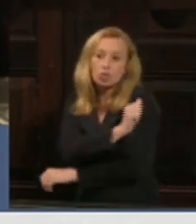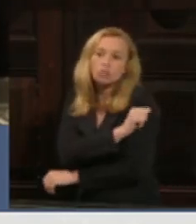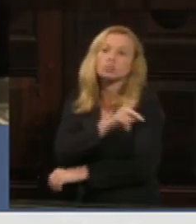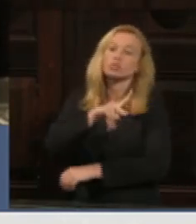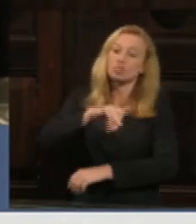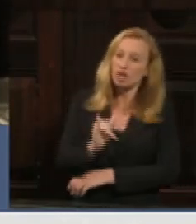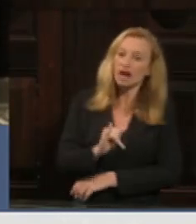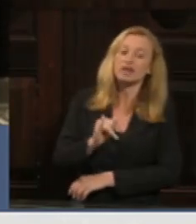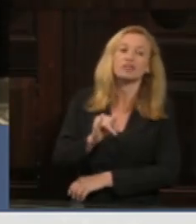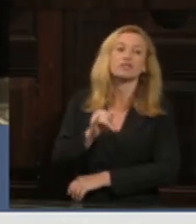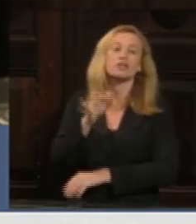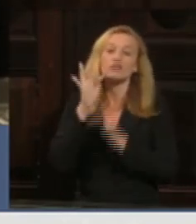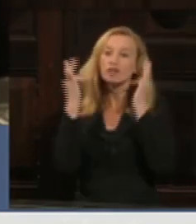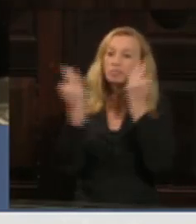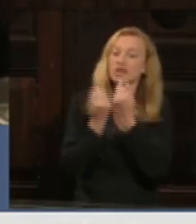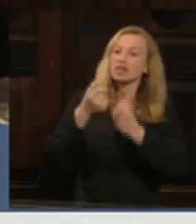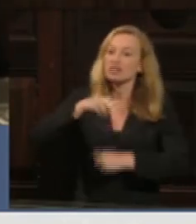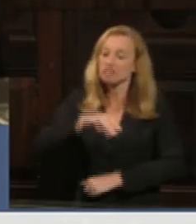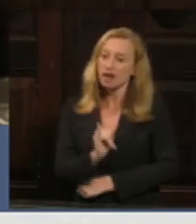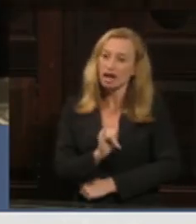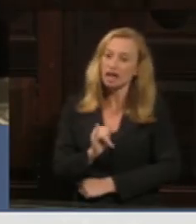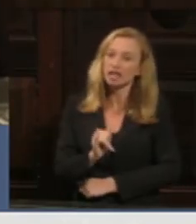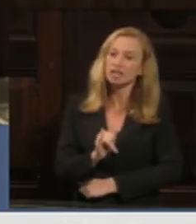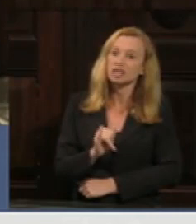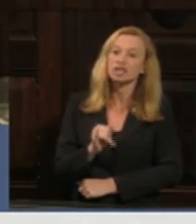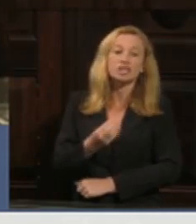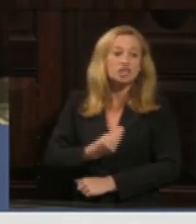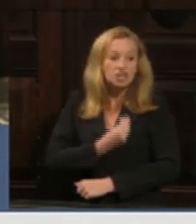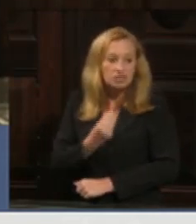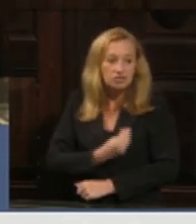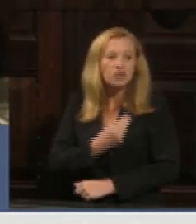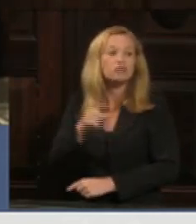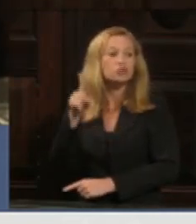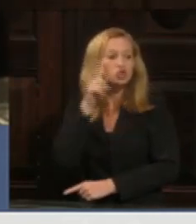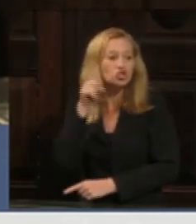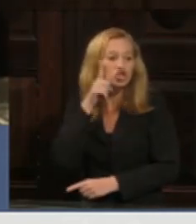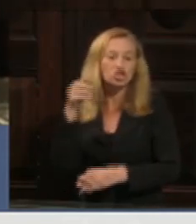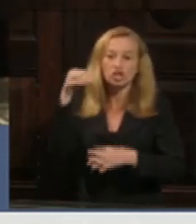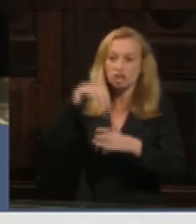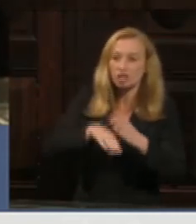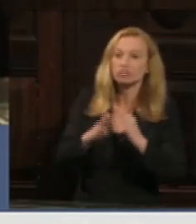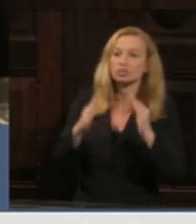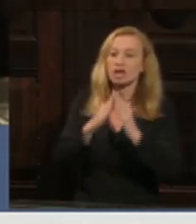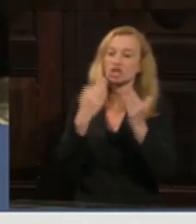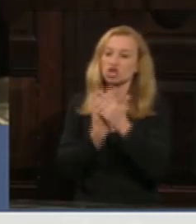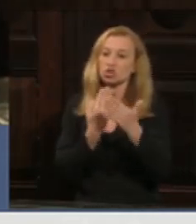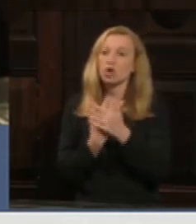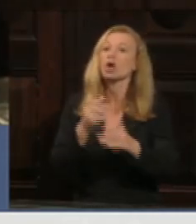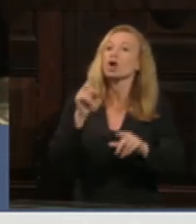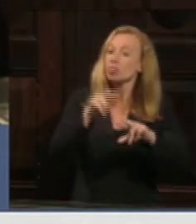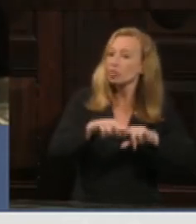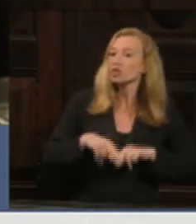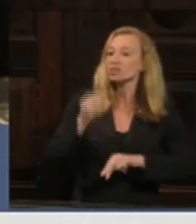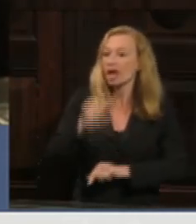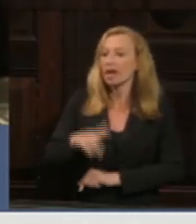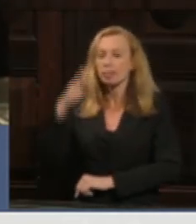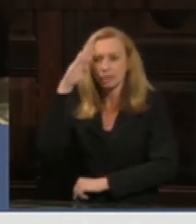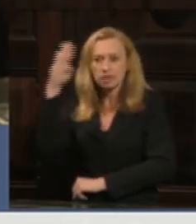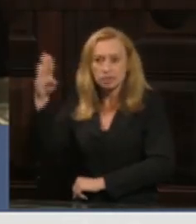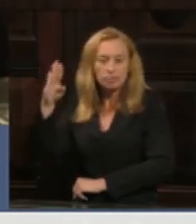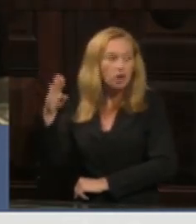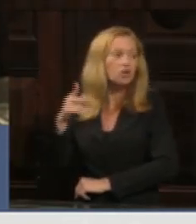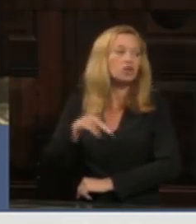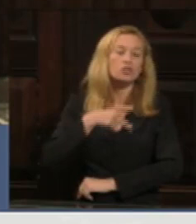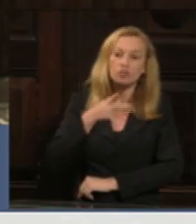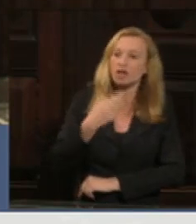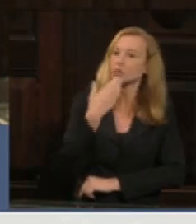os profissionais da educação, onde estão aqueles que vivem no cotidiano o trabalho pedagógico. Por isso, esse é um ponto fundamental. Eu faço aqui um